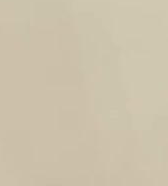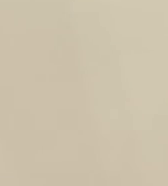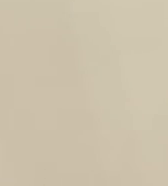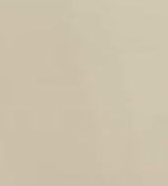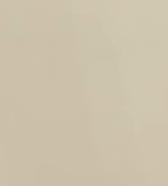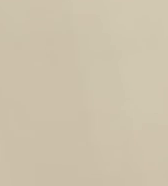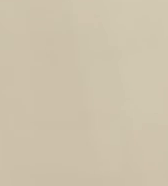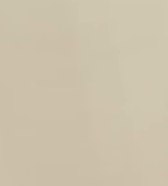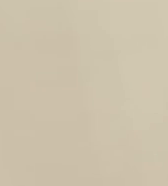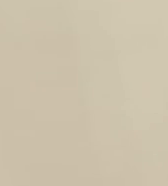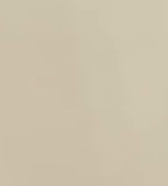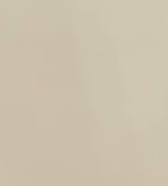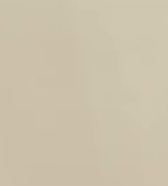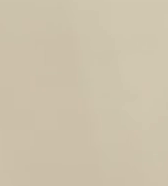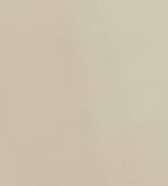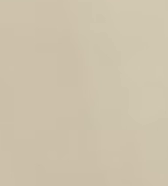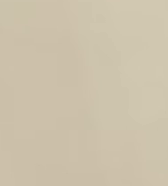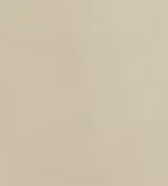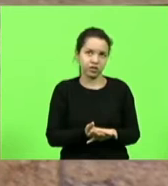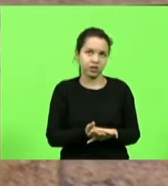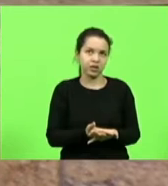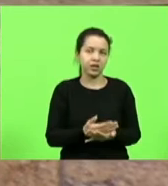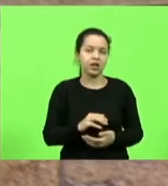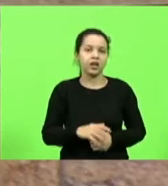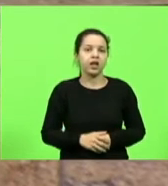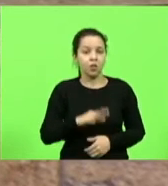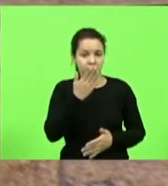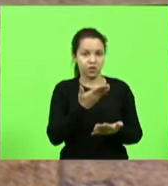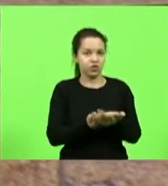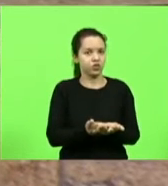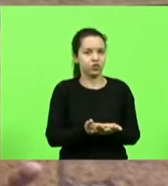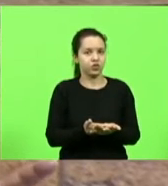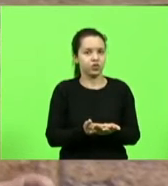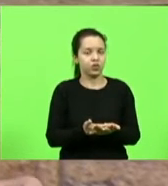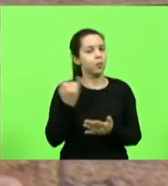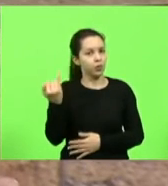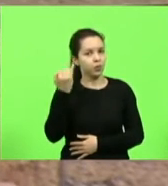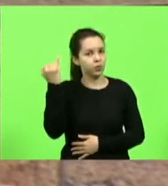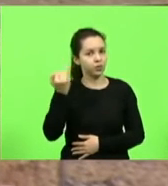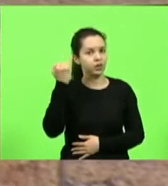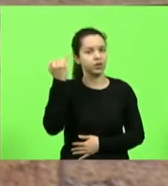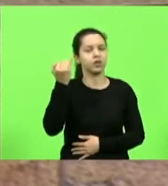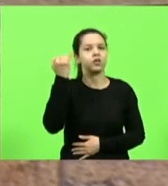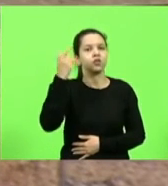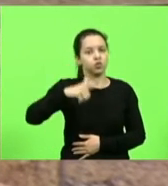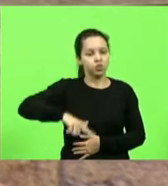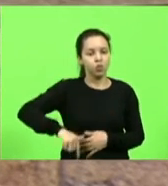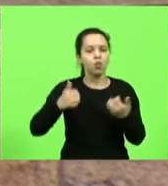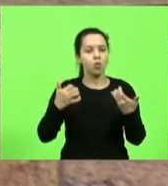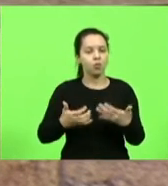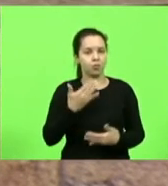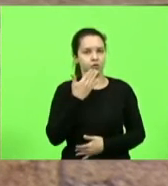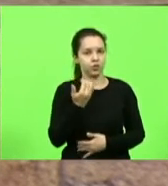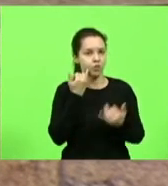do sistema, 6 não estão em funcionamento. Eu acredito que seja importante reforçar um pedido de informação meu, que foi